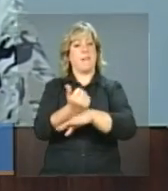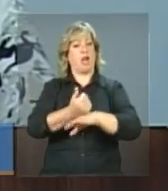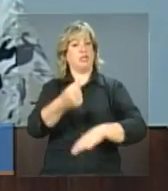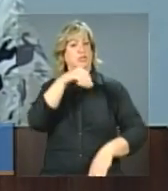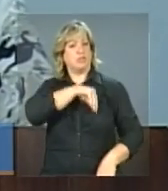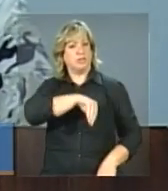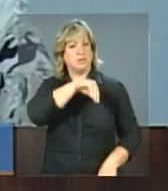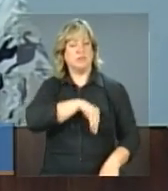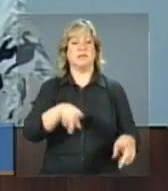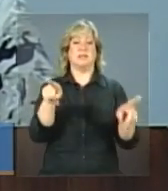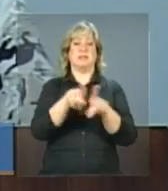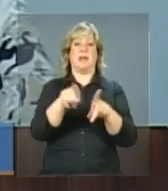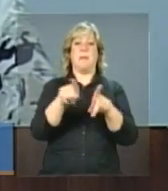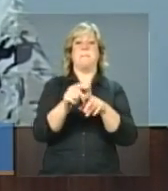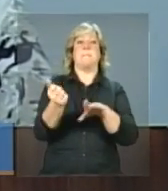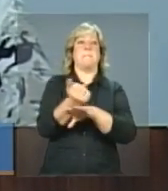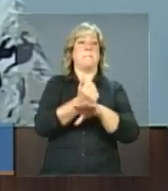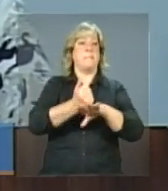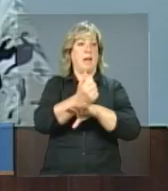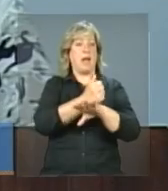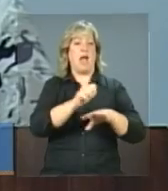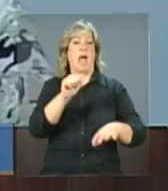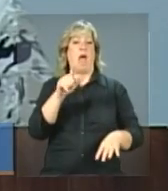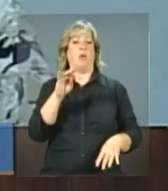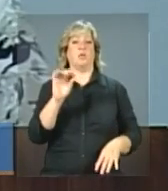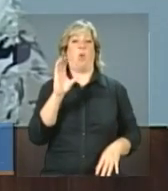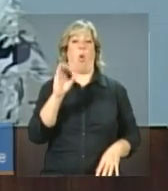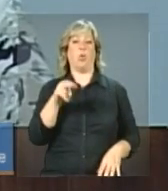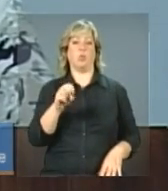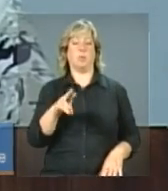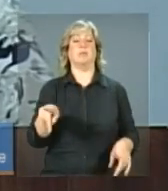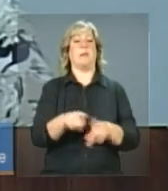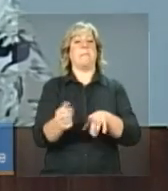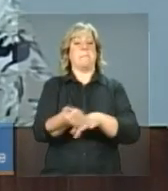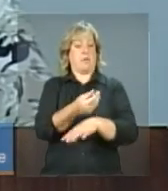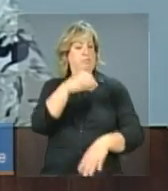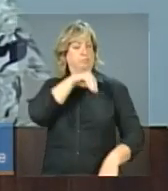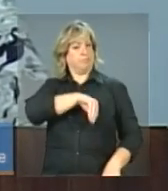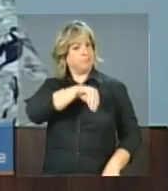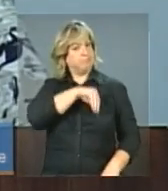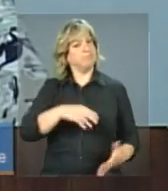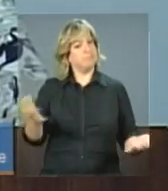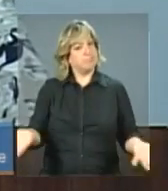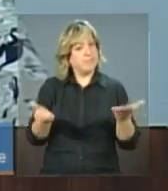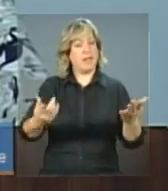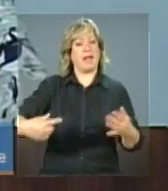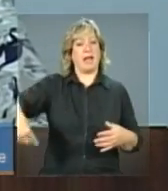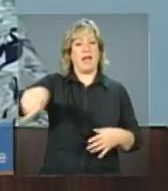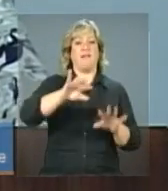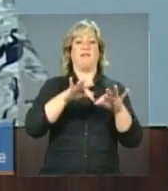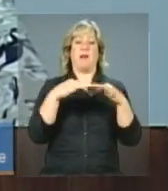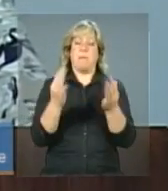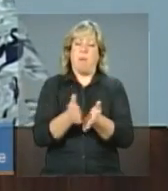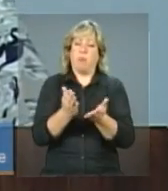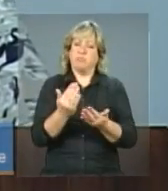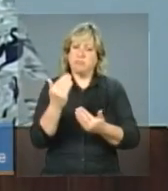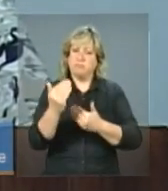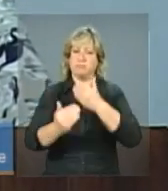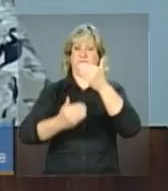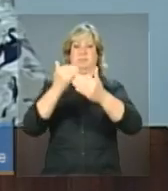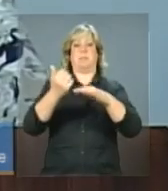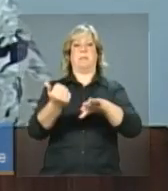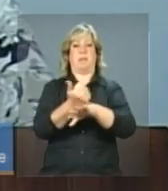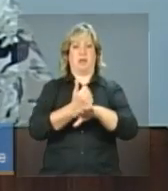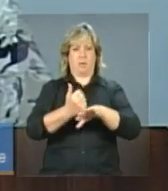produção, melhorem o autoconsumo, consigam estar melhorando sua renda e possam se inserir numa estratégia